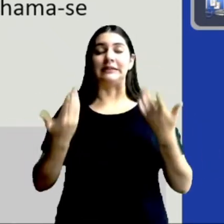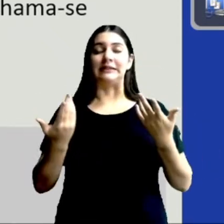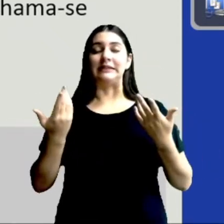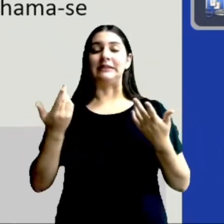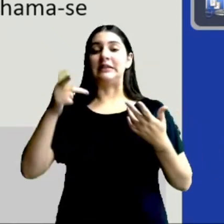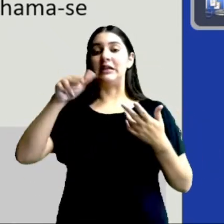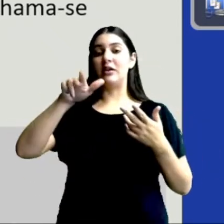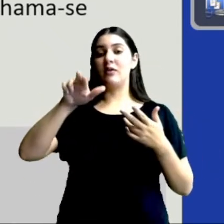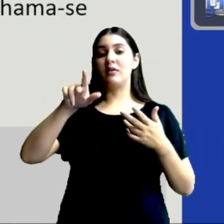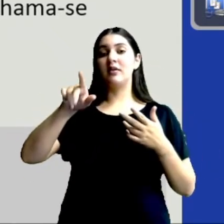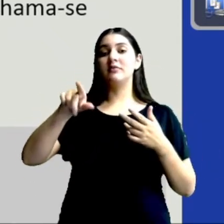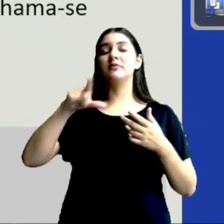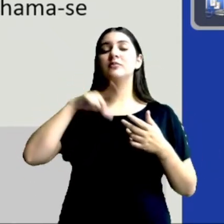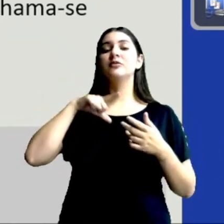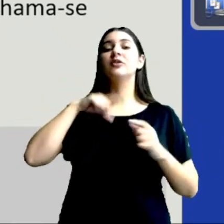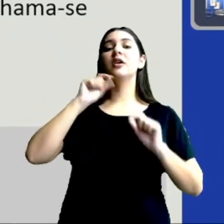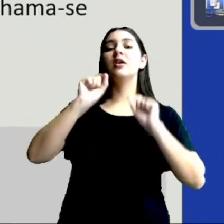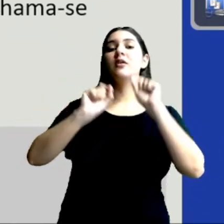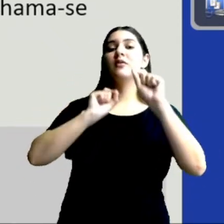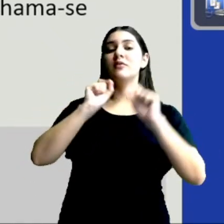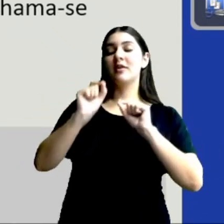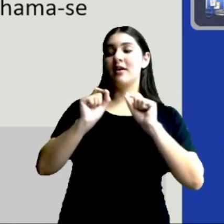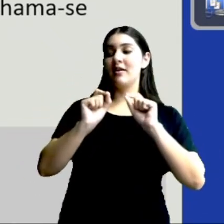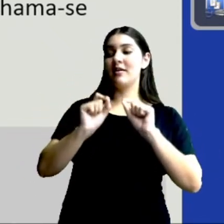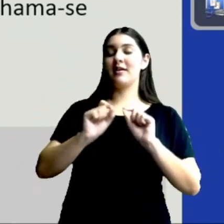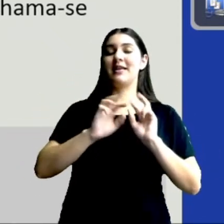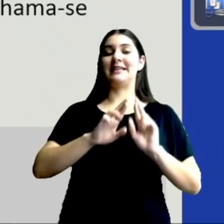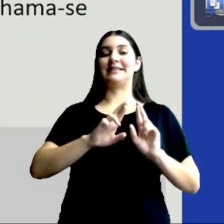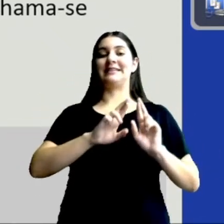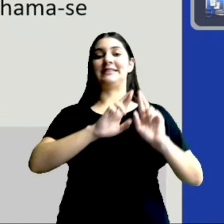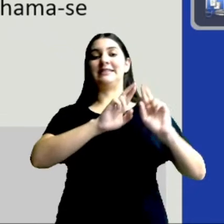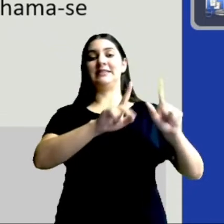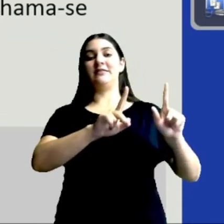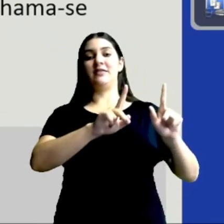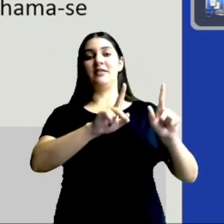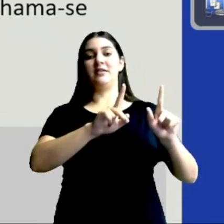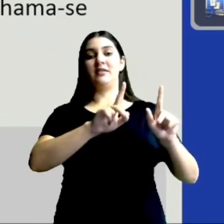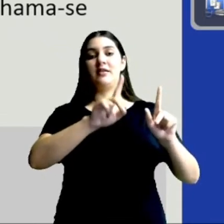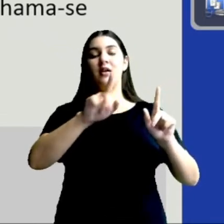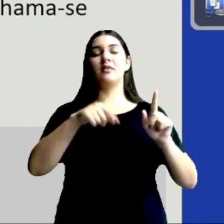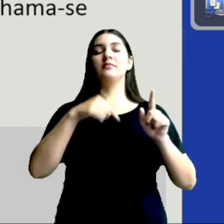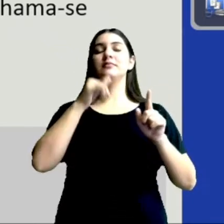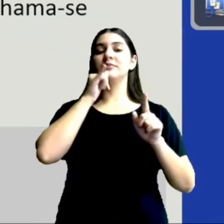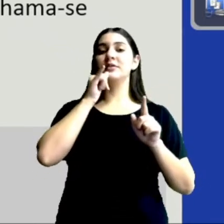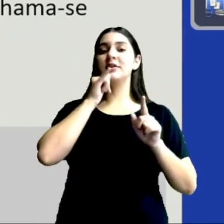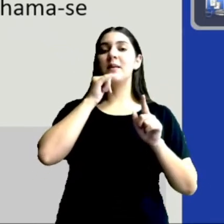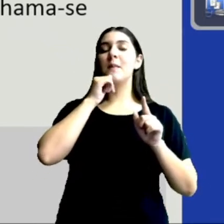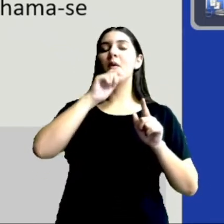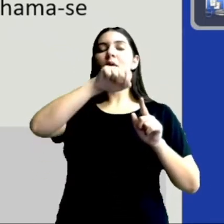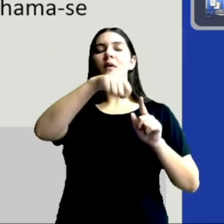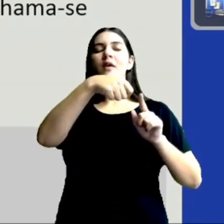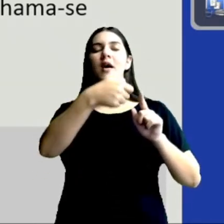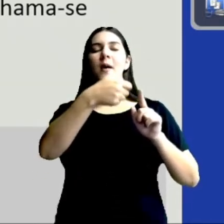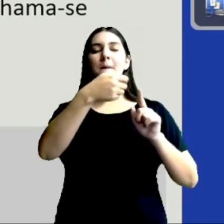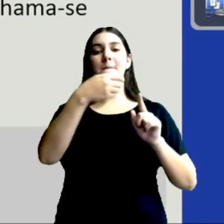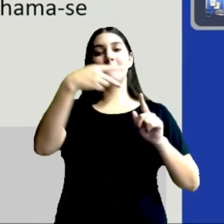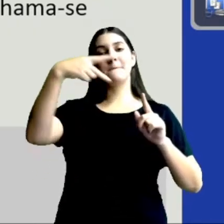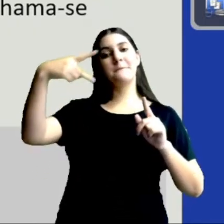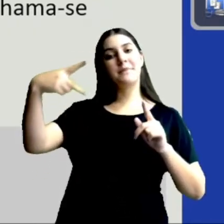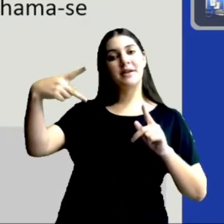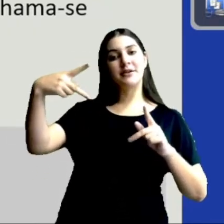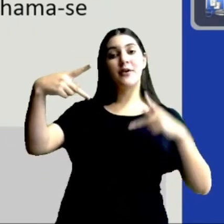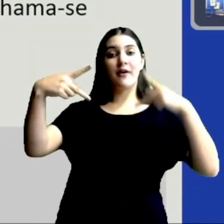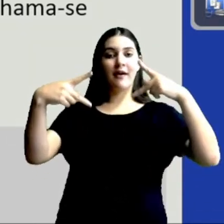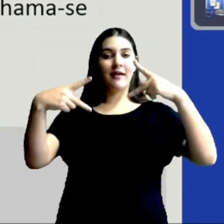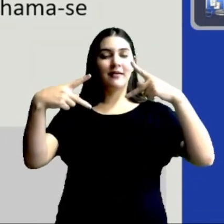igualdade aqui, gente, nós teremos uma das desigualdades. O sinal de maior que, menor que, né? Vocês lembram